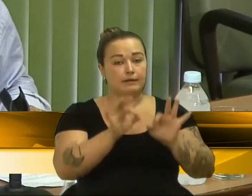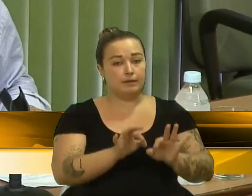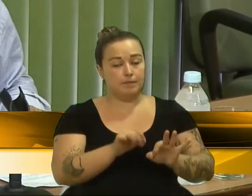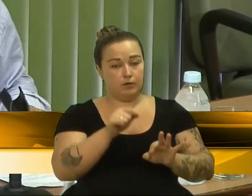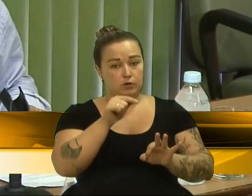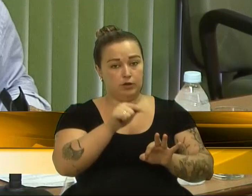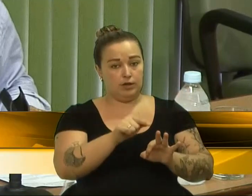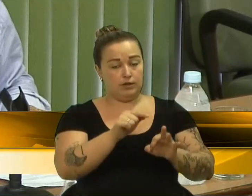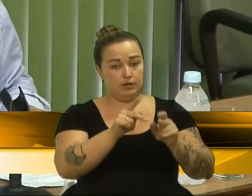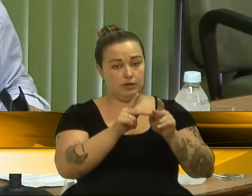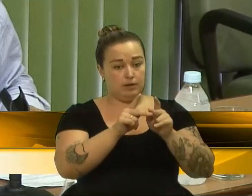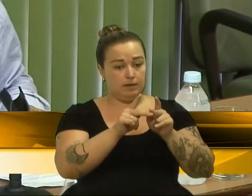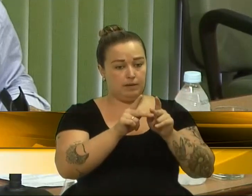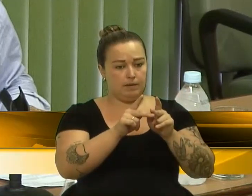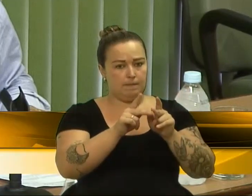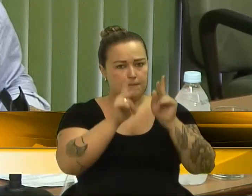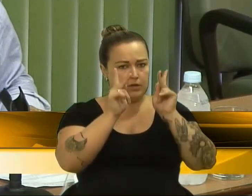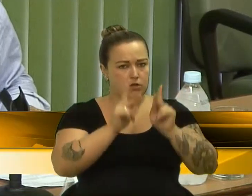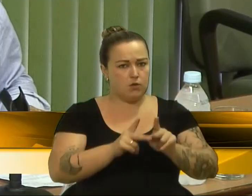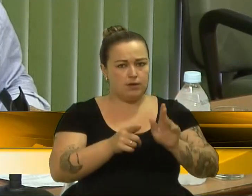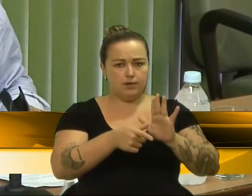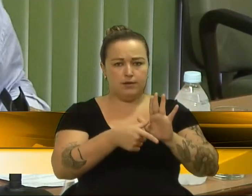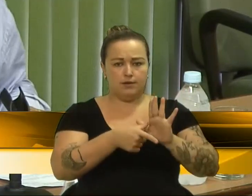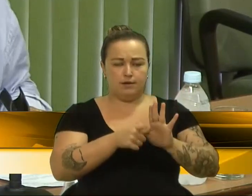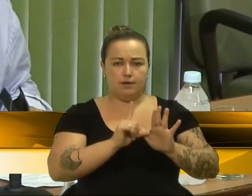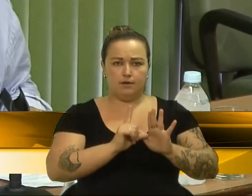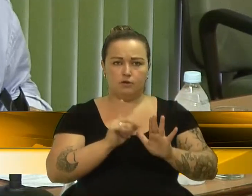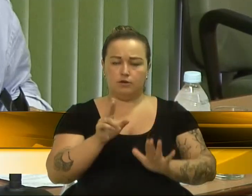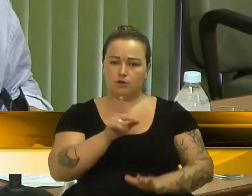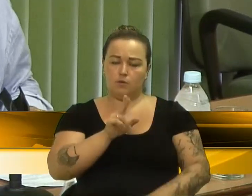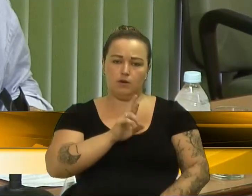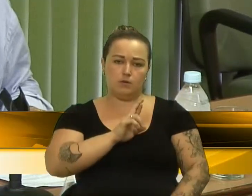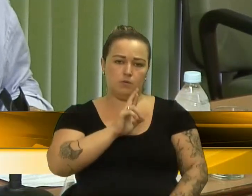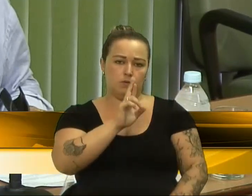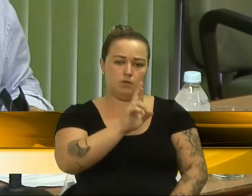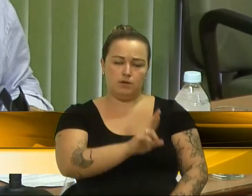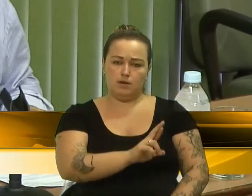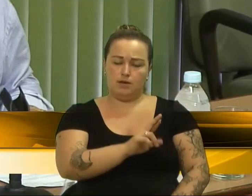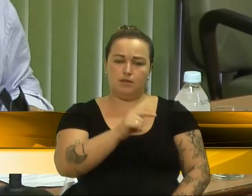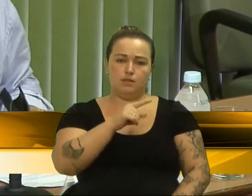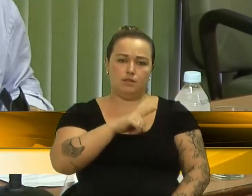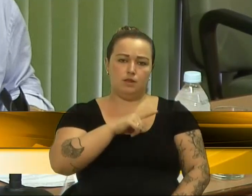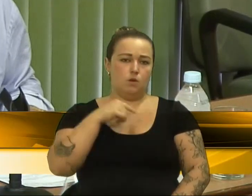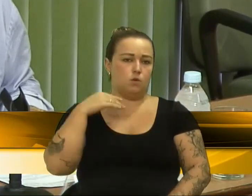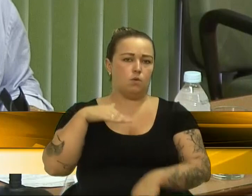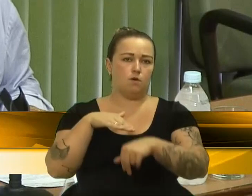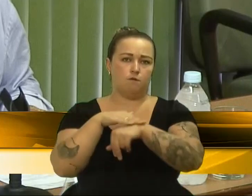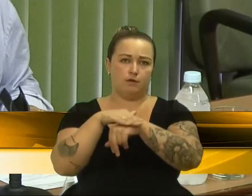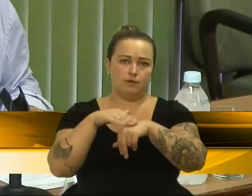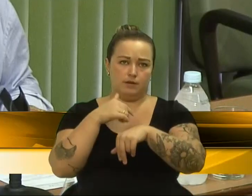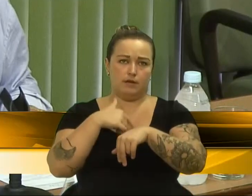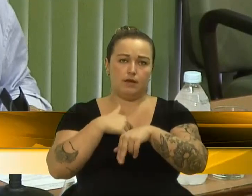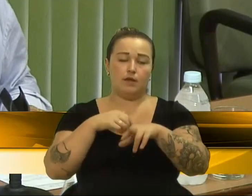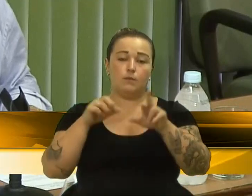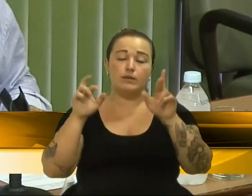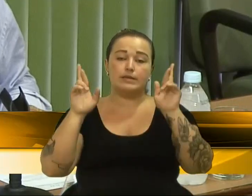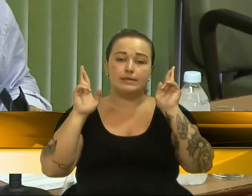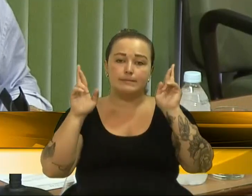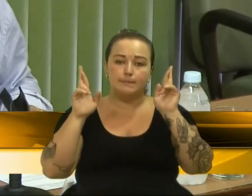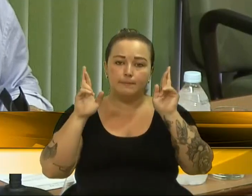que outra época não davam uma resposta, assim, não vinham conversar com a gente, eu espero